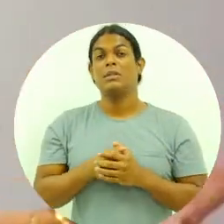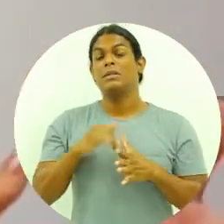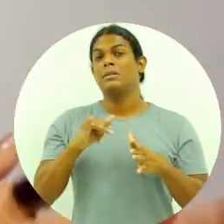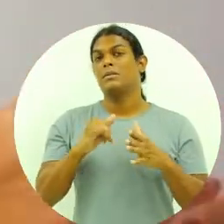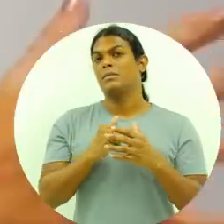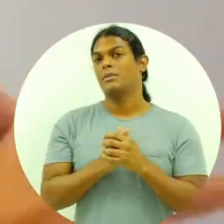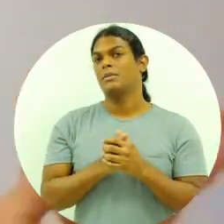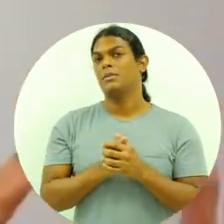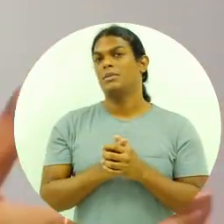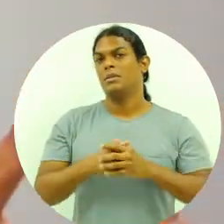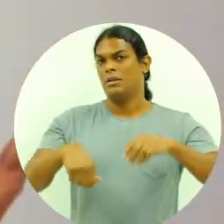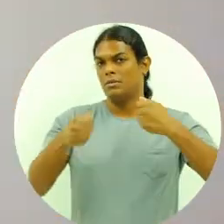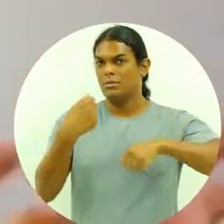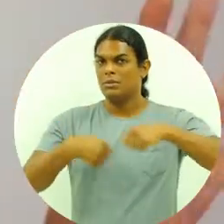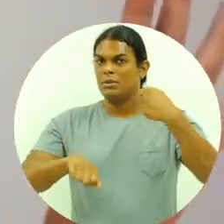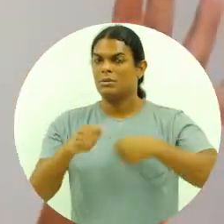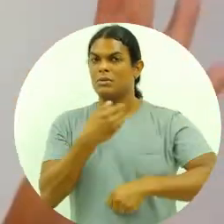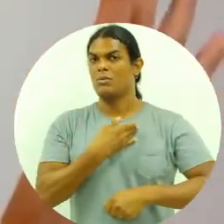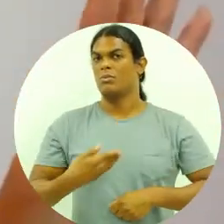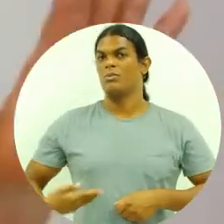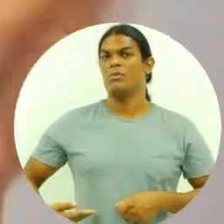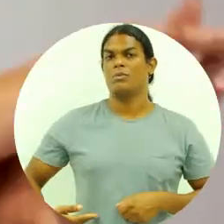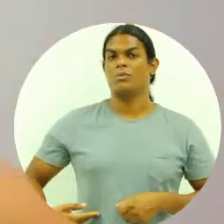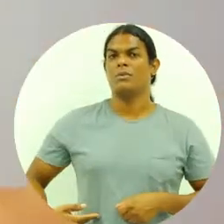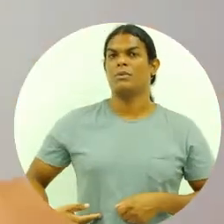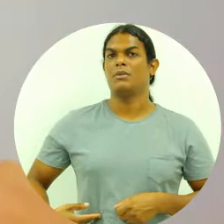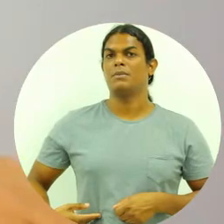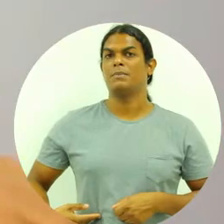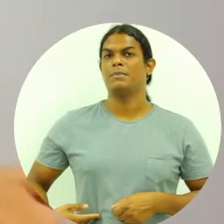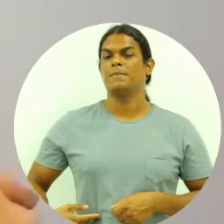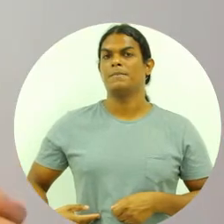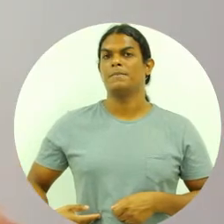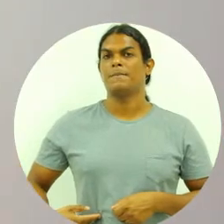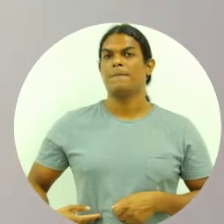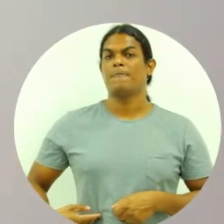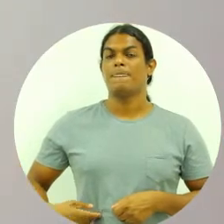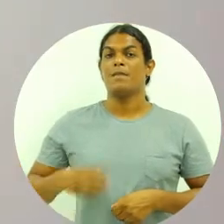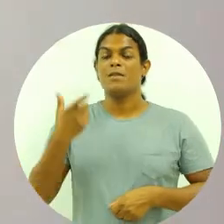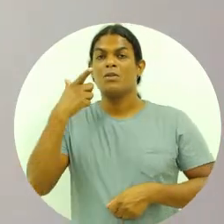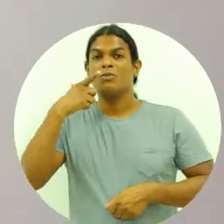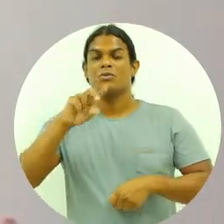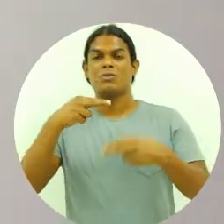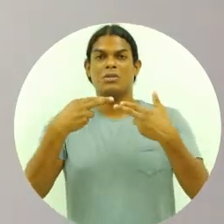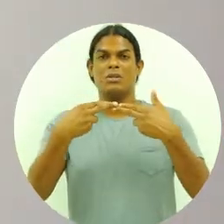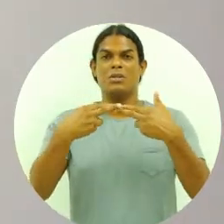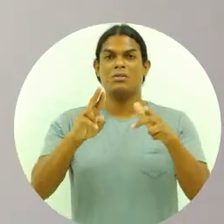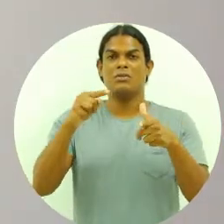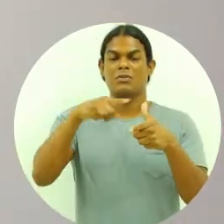para coibir atos ilegais e tal, o Judiciário vem e derruba o ato administrativo.